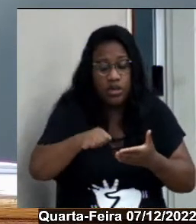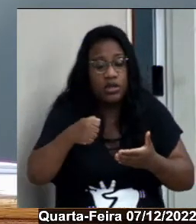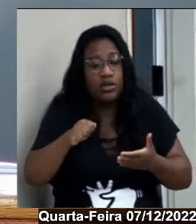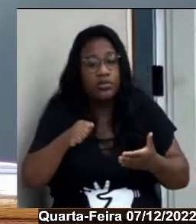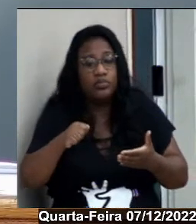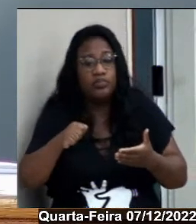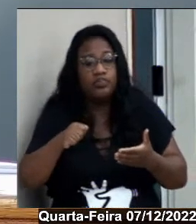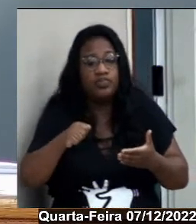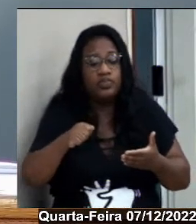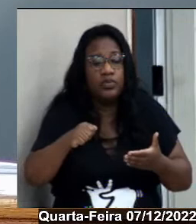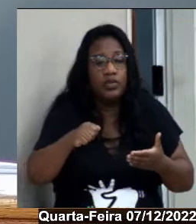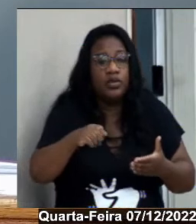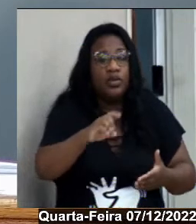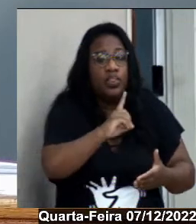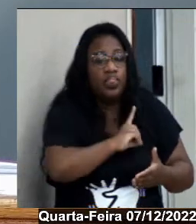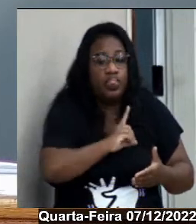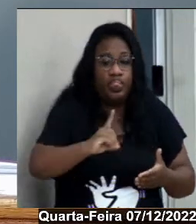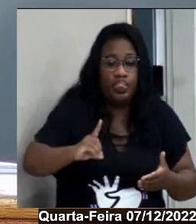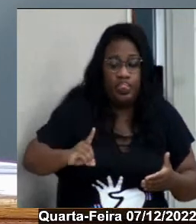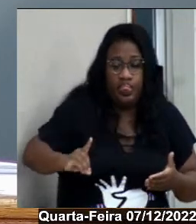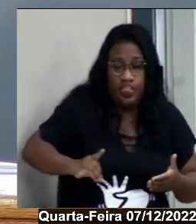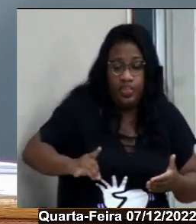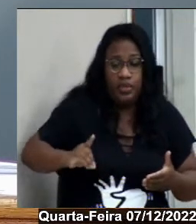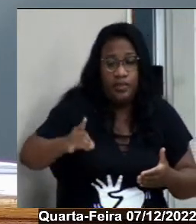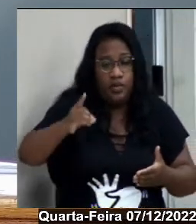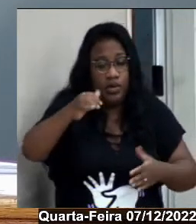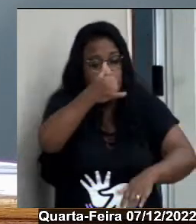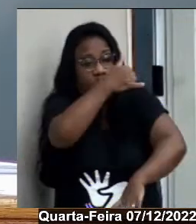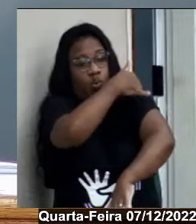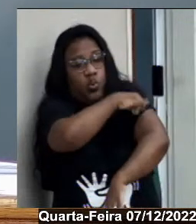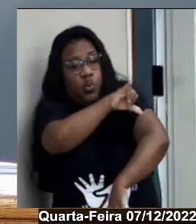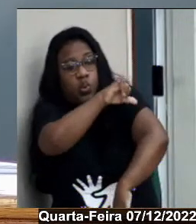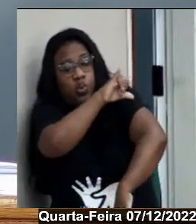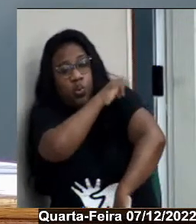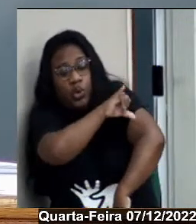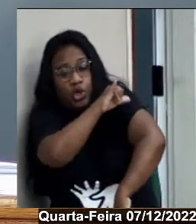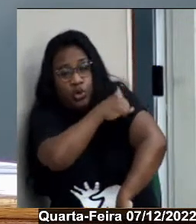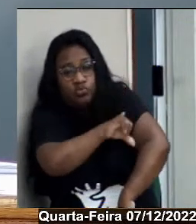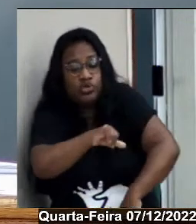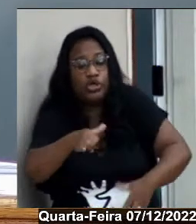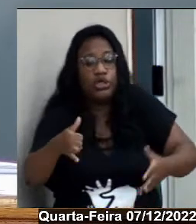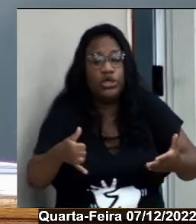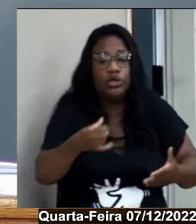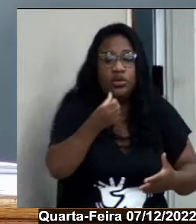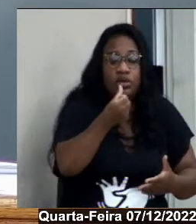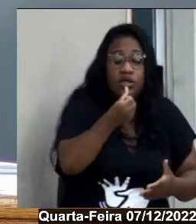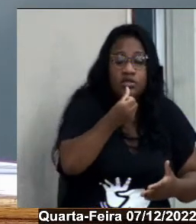autoria do deputado Gurgel, União Rio de Janeiro,